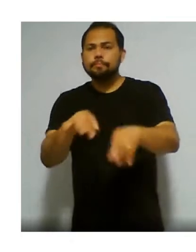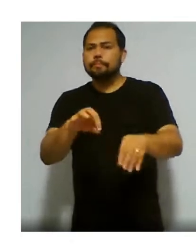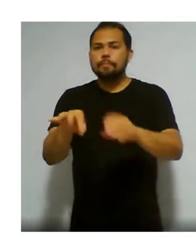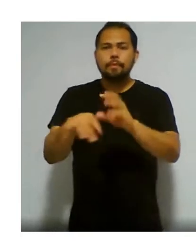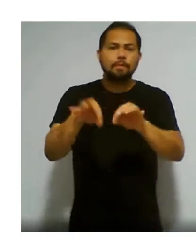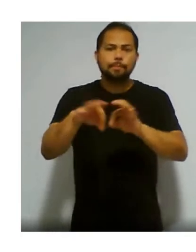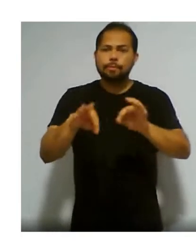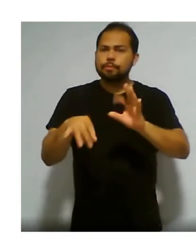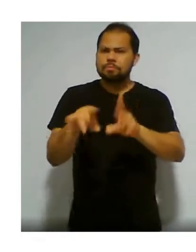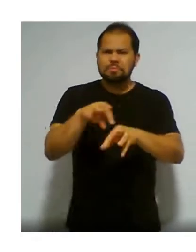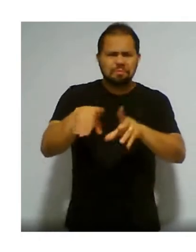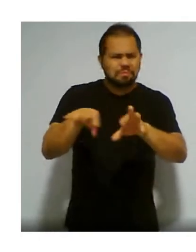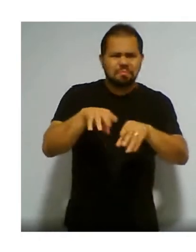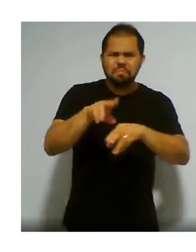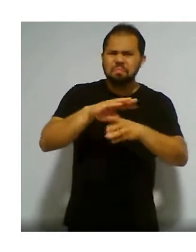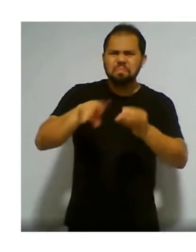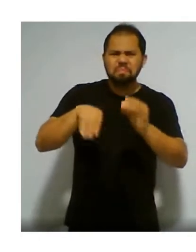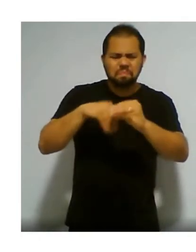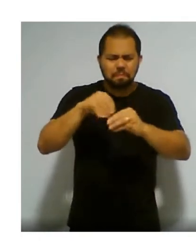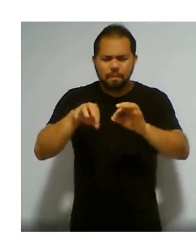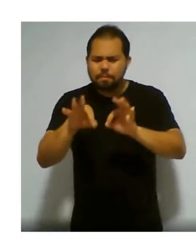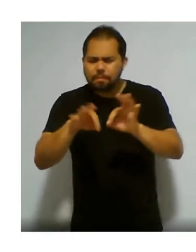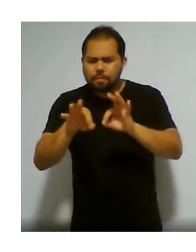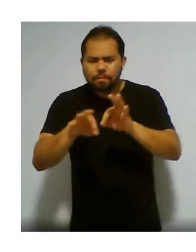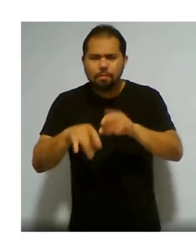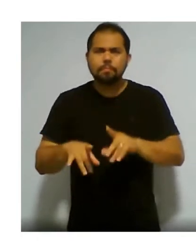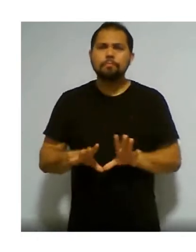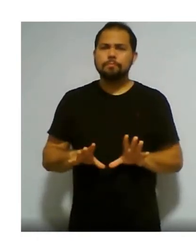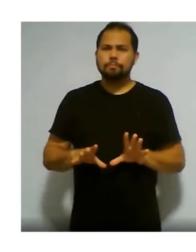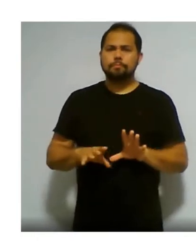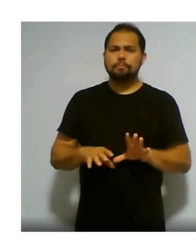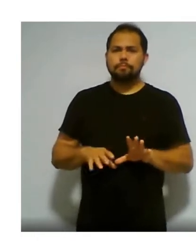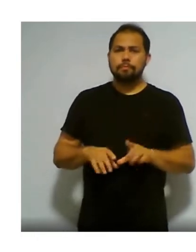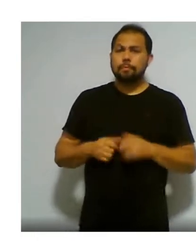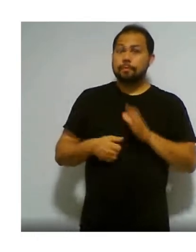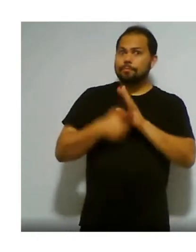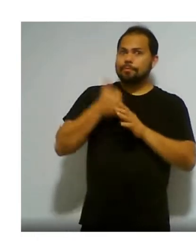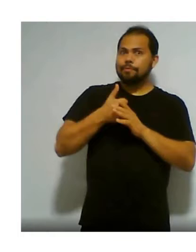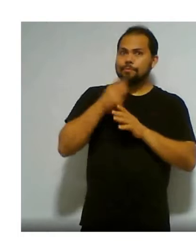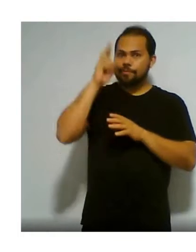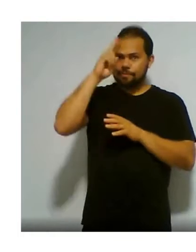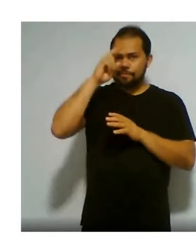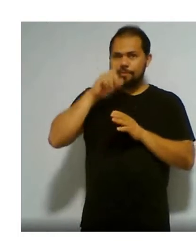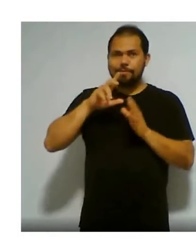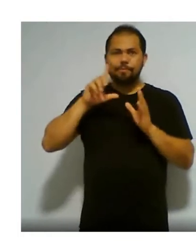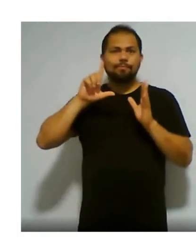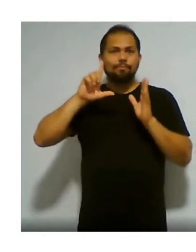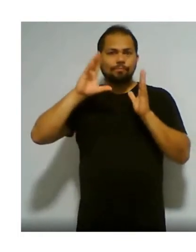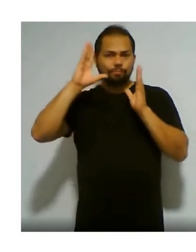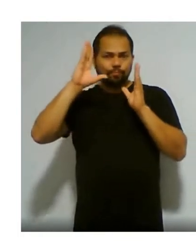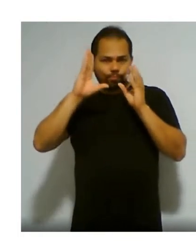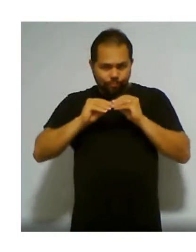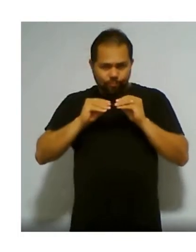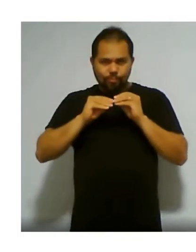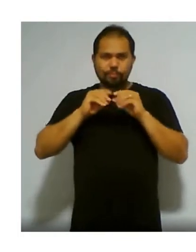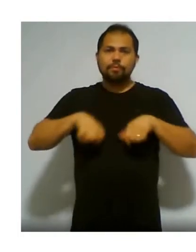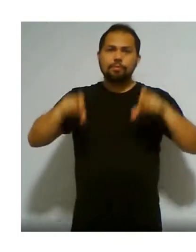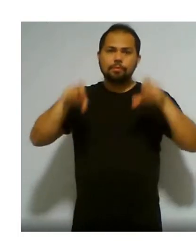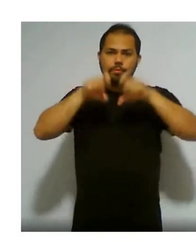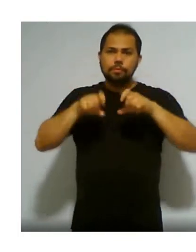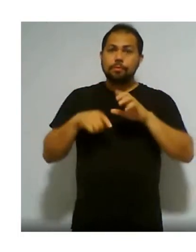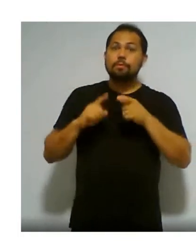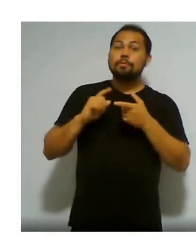o manuseio deles e dar uma manutenção. Então, primeira coisa, desliga o computador. Segunda, usa o seu material específico